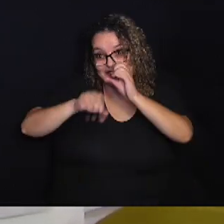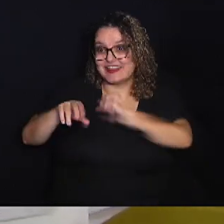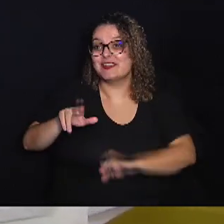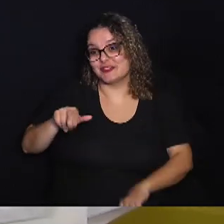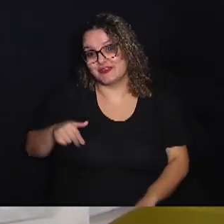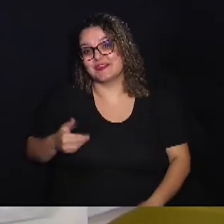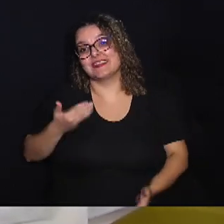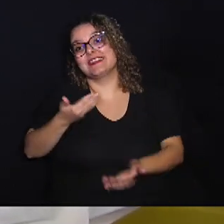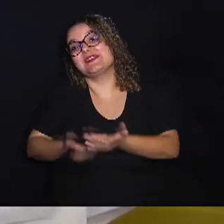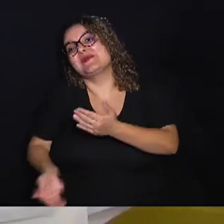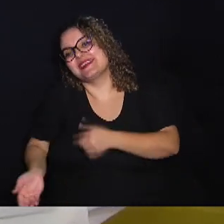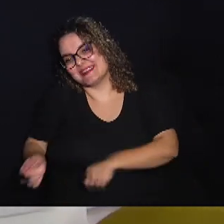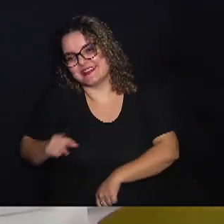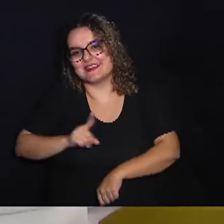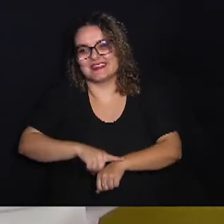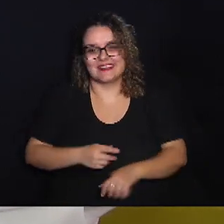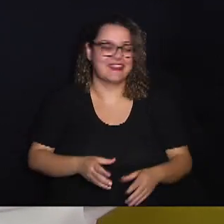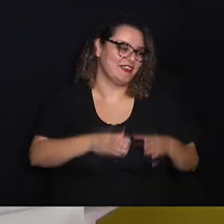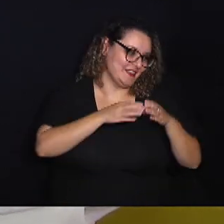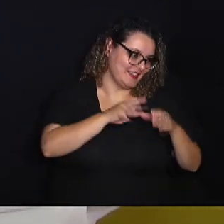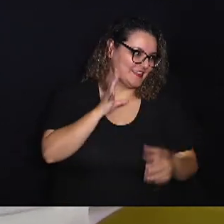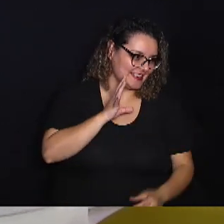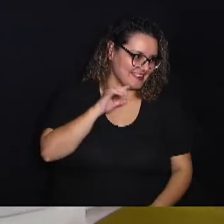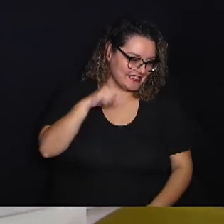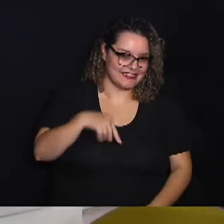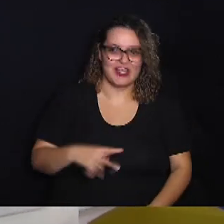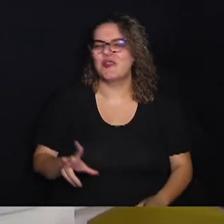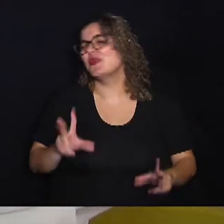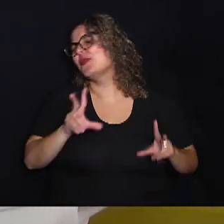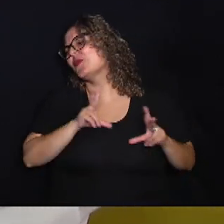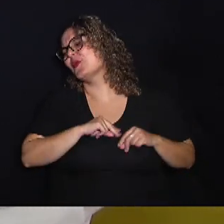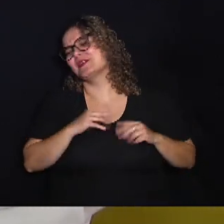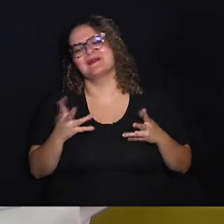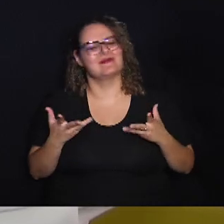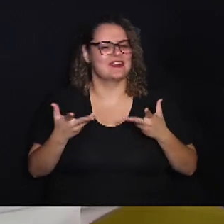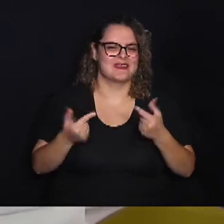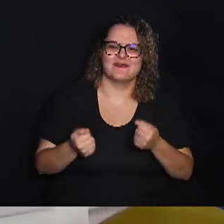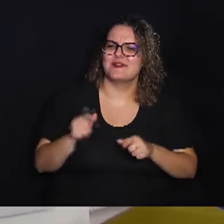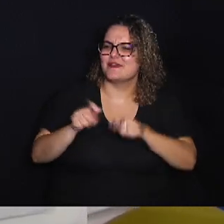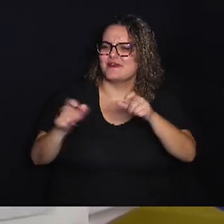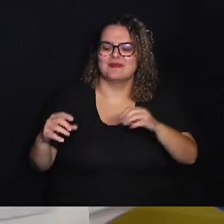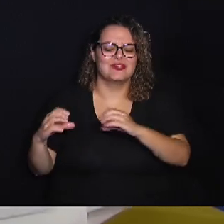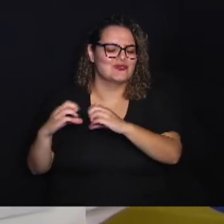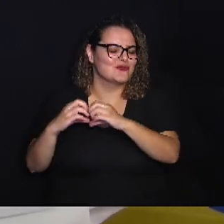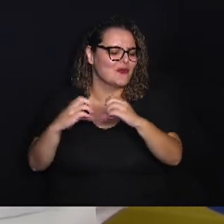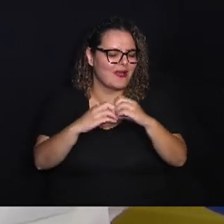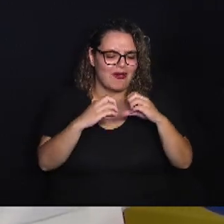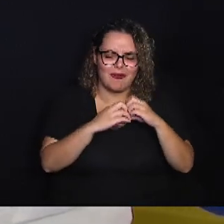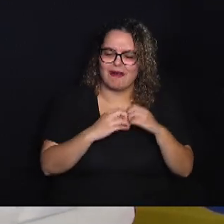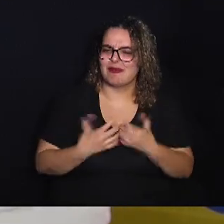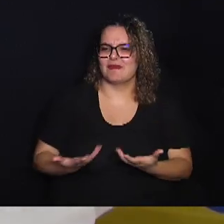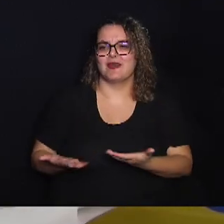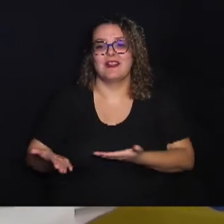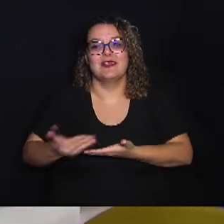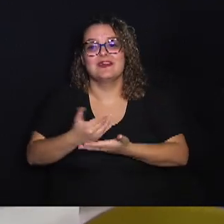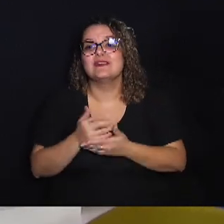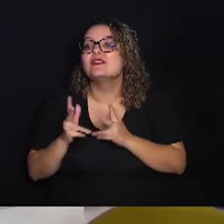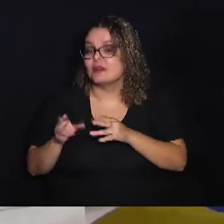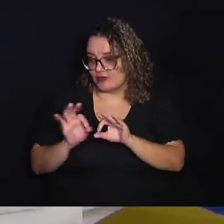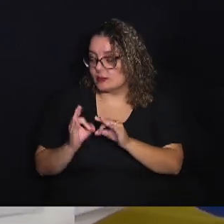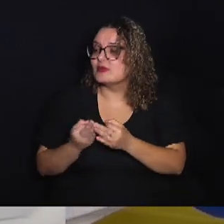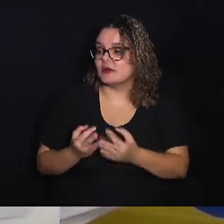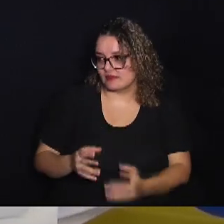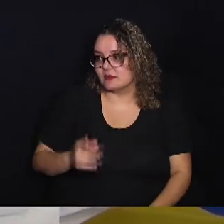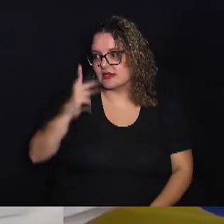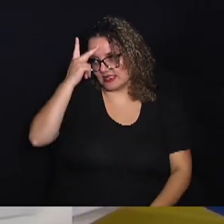né? E o convívio tem sido legal aqui? Muito legal, o pessoal aqui é um amor de pessoa, acolhe a gente como se fosse uma família